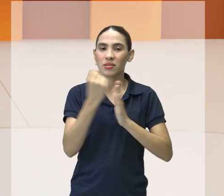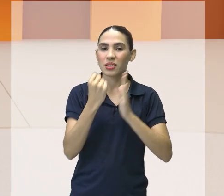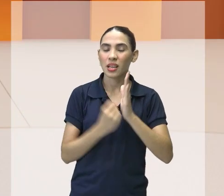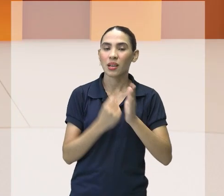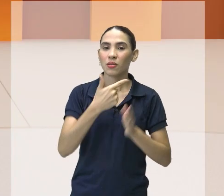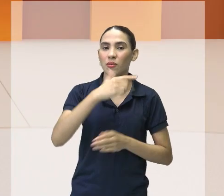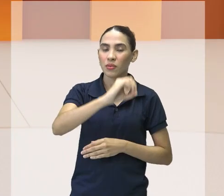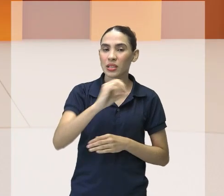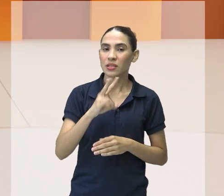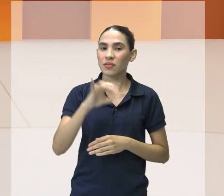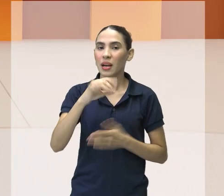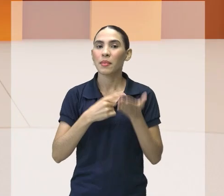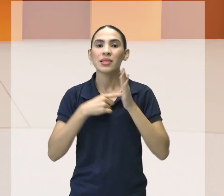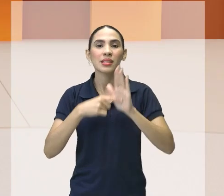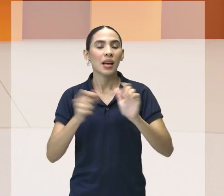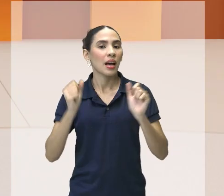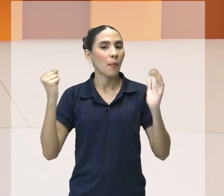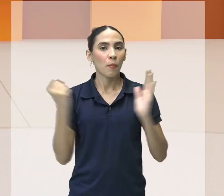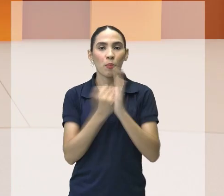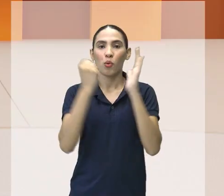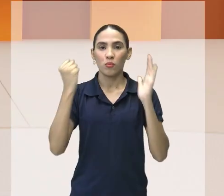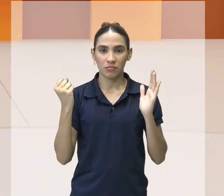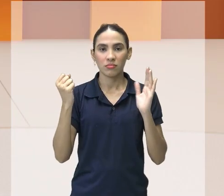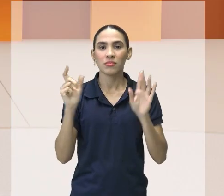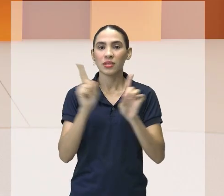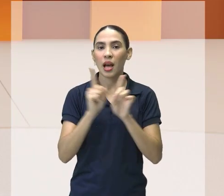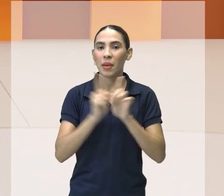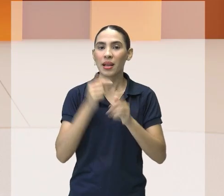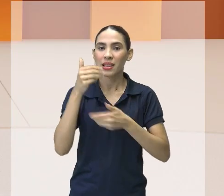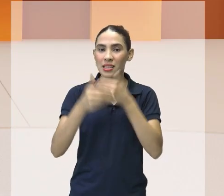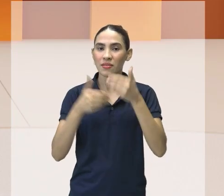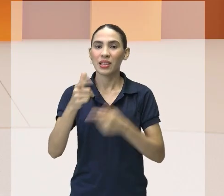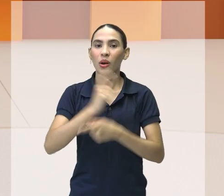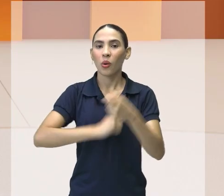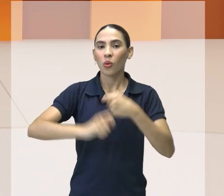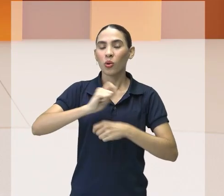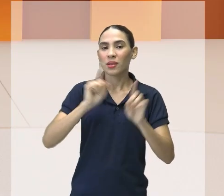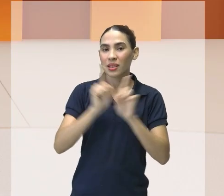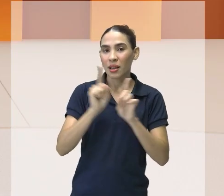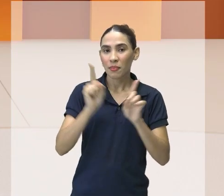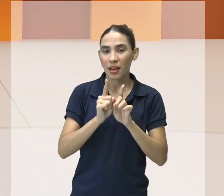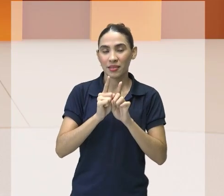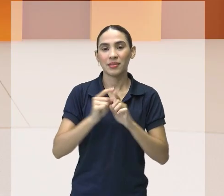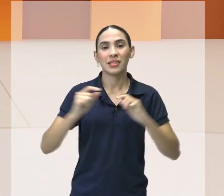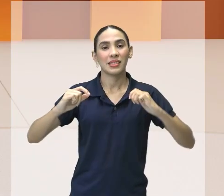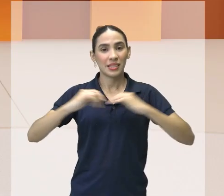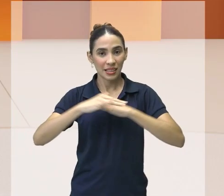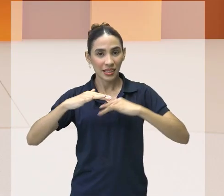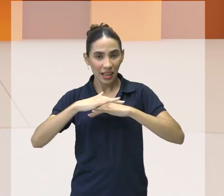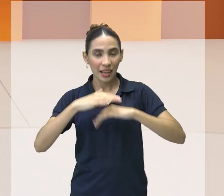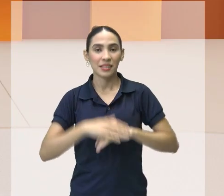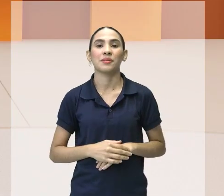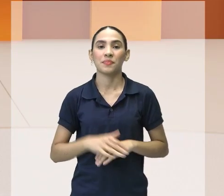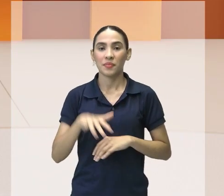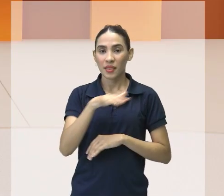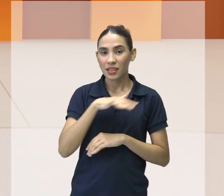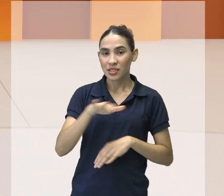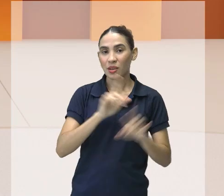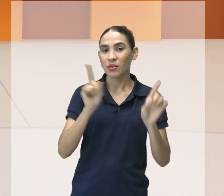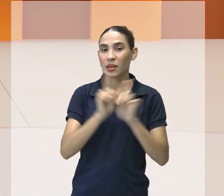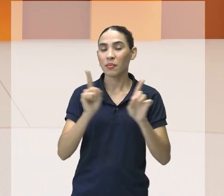século XX trouxe o grande boom do desenvolvimento econômico para esta cidade, para esta